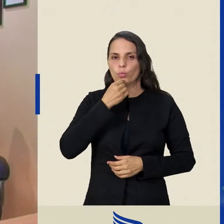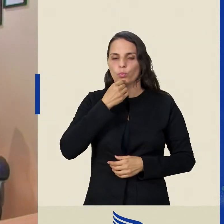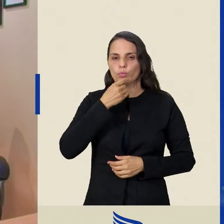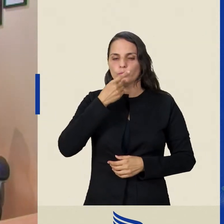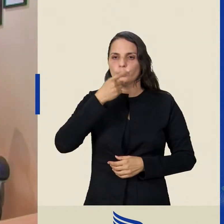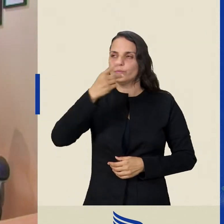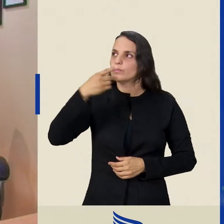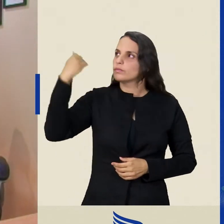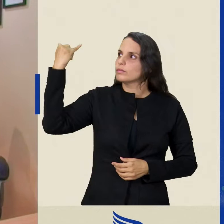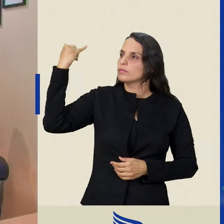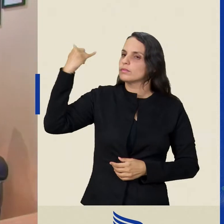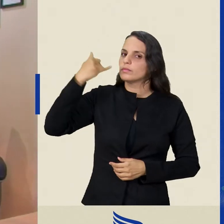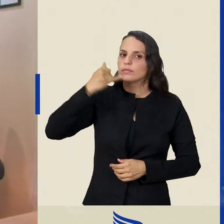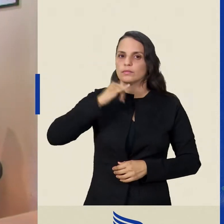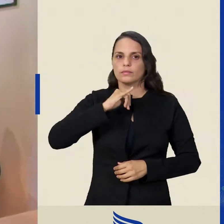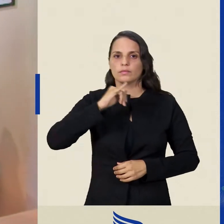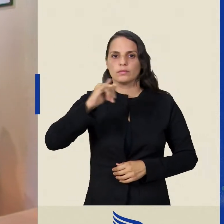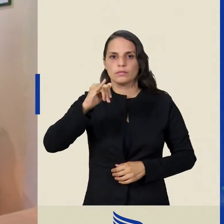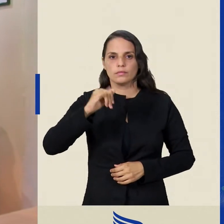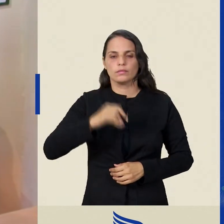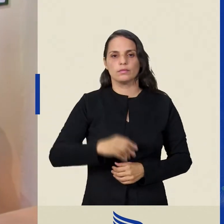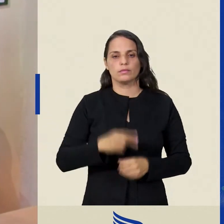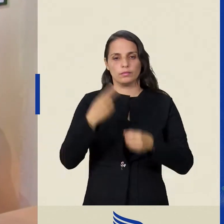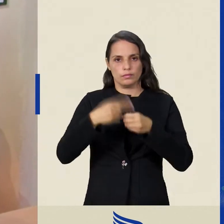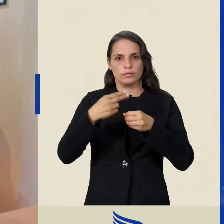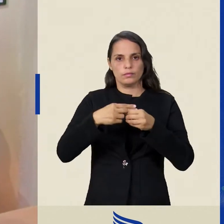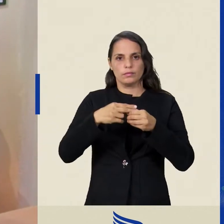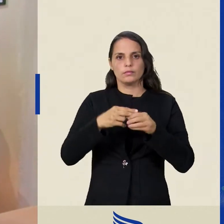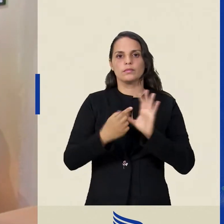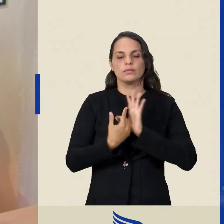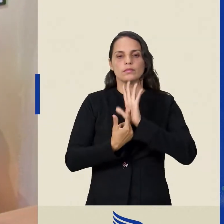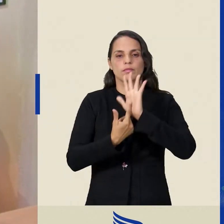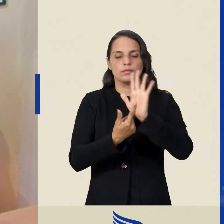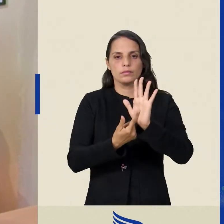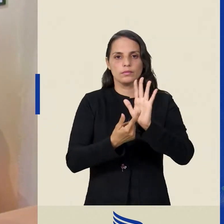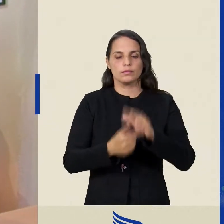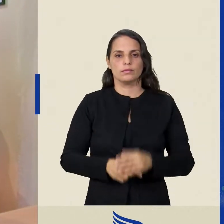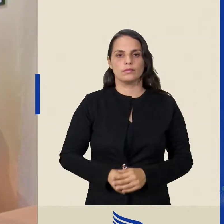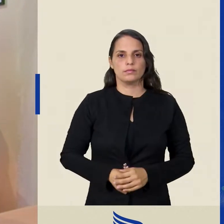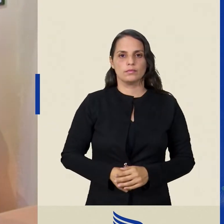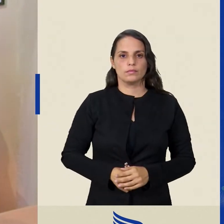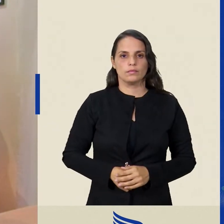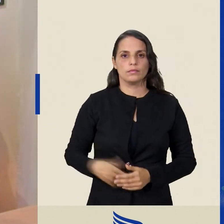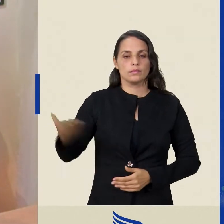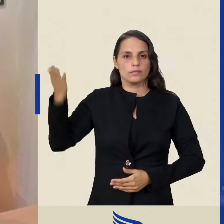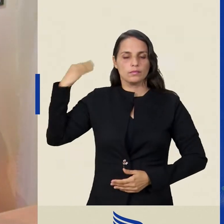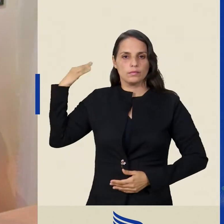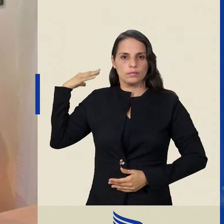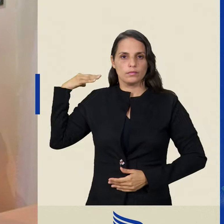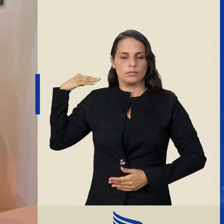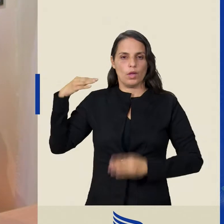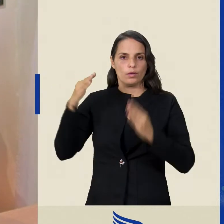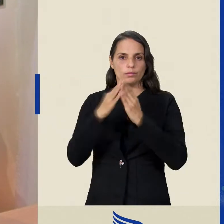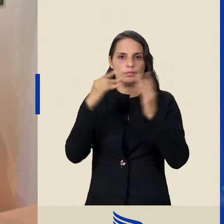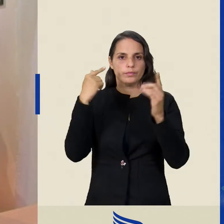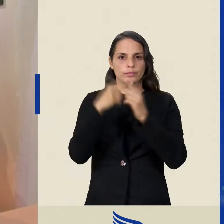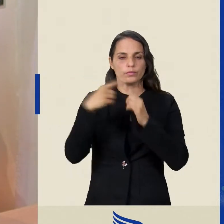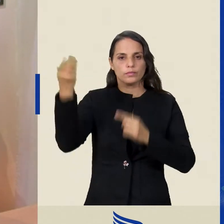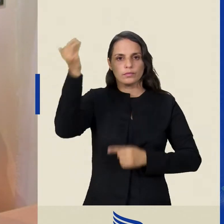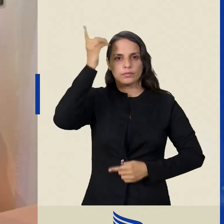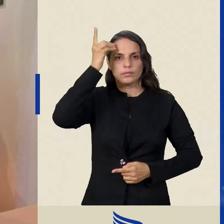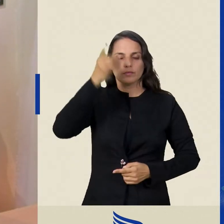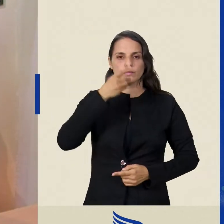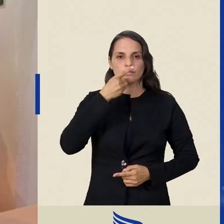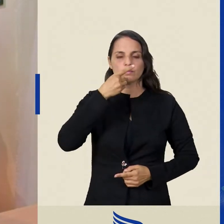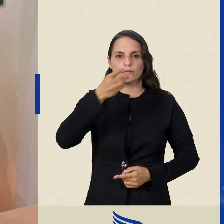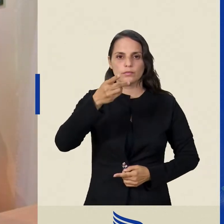em Números capítulo 12, versículo 6. E na igreja primitiva, o dom profético também